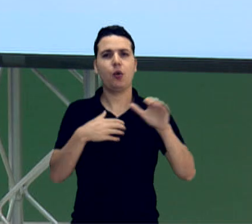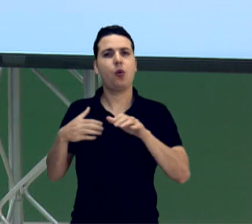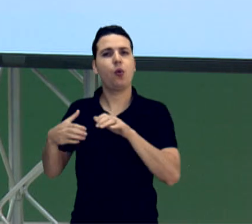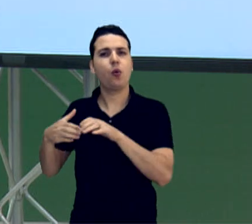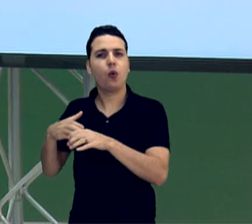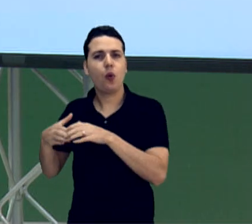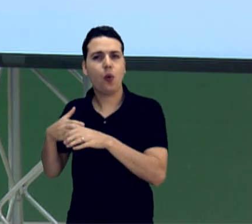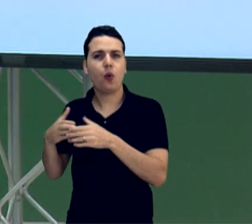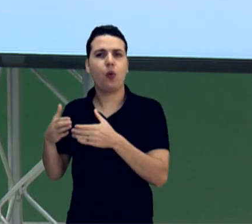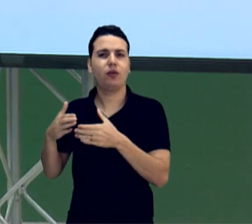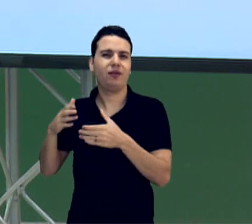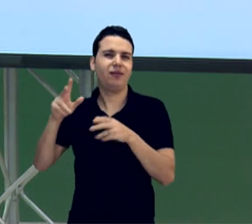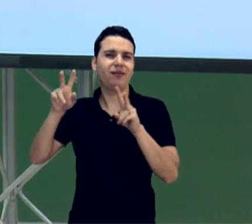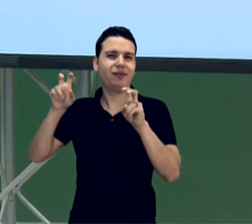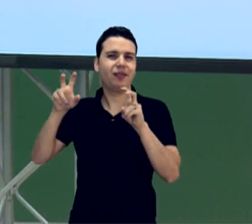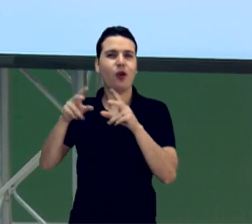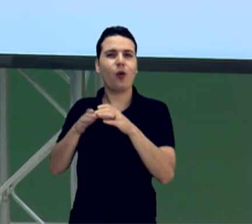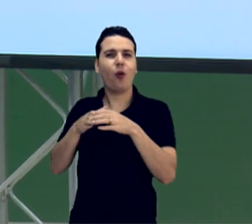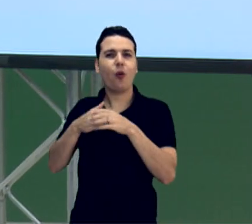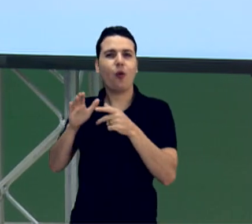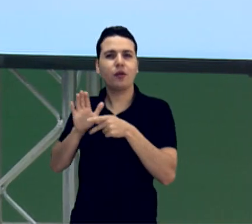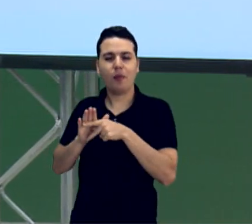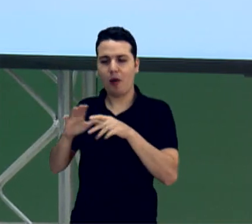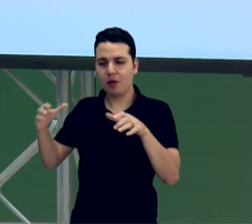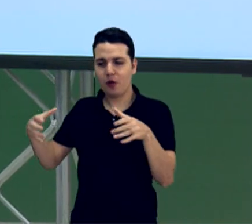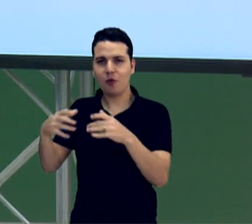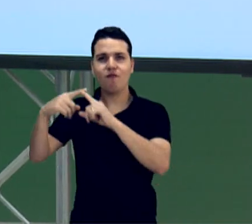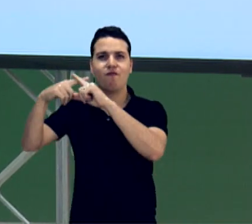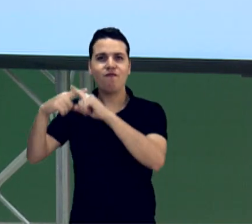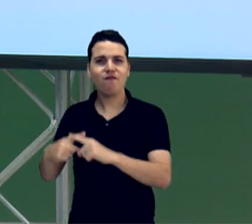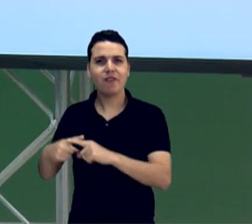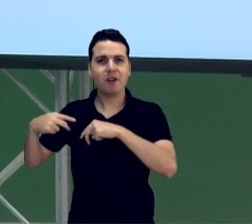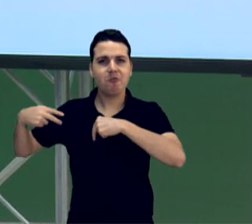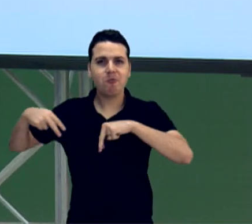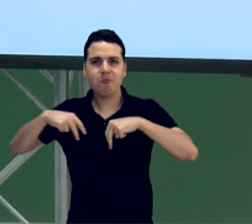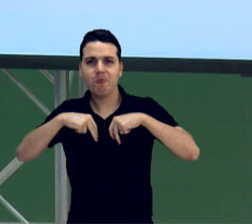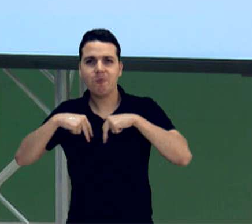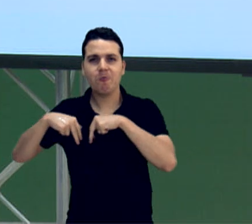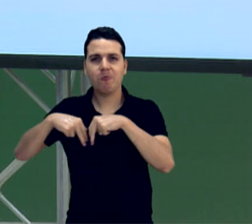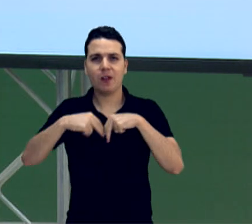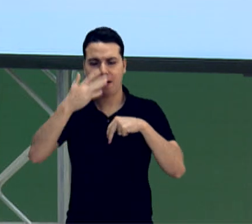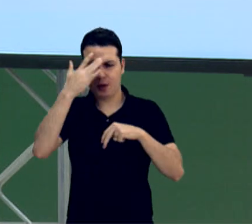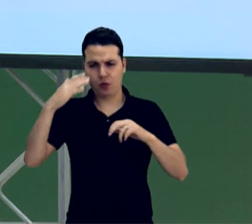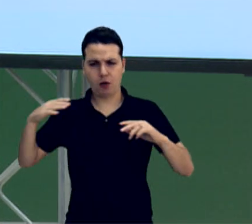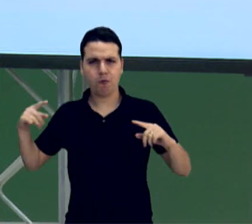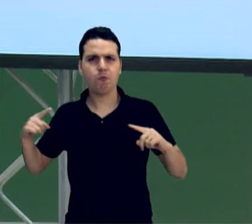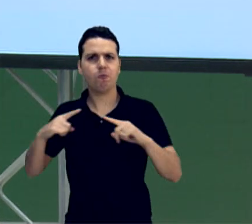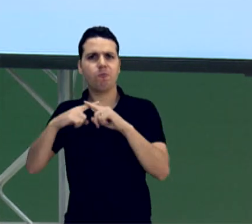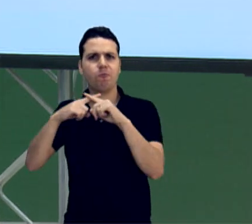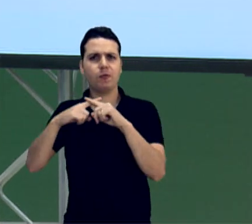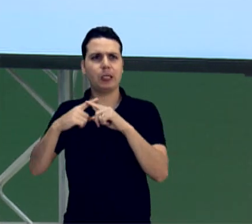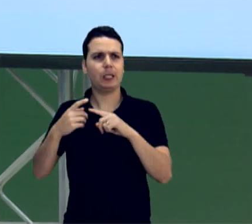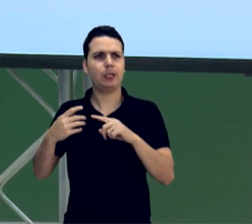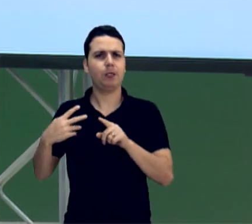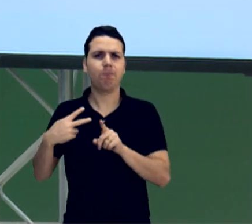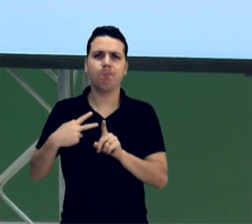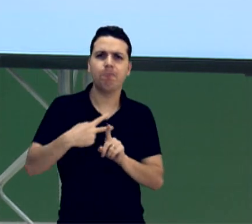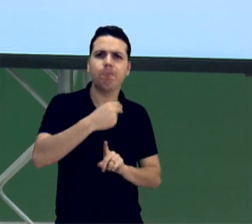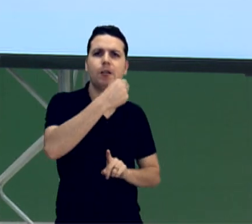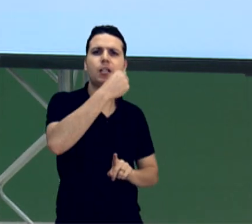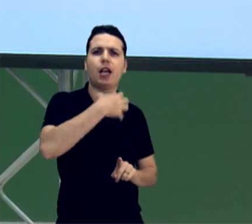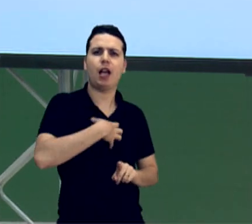concursos, nos festivais internos, né, que motiva, que a pessoa vai com muita garra para vencer, para ser o